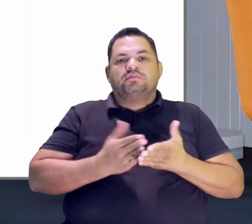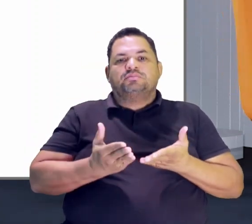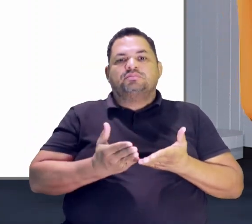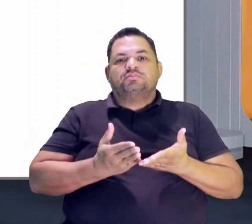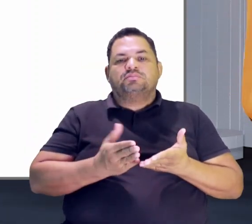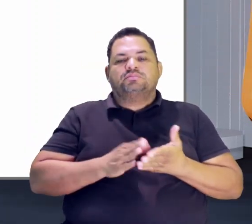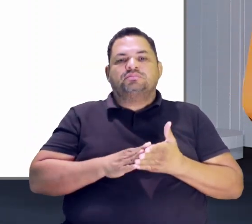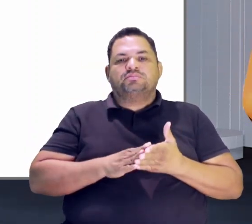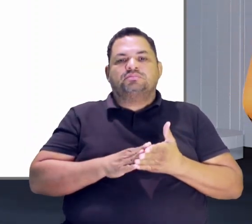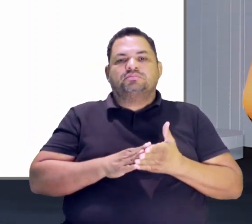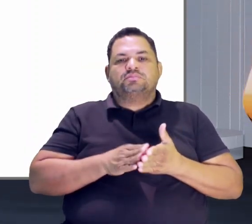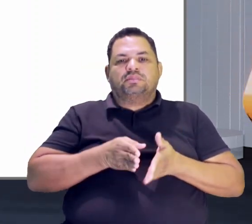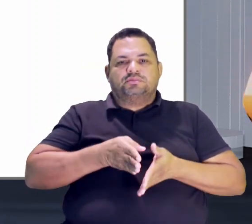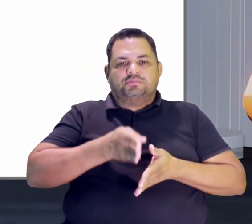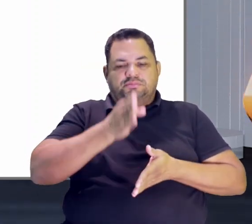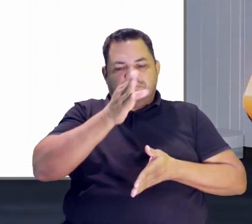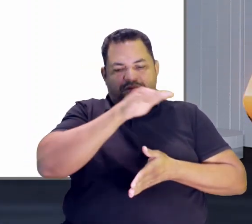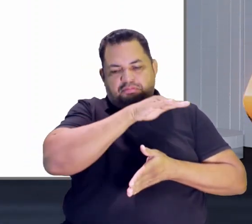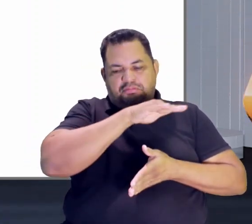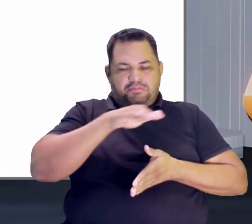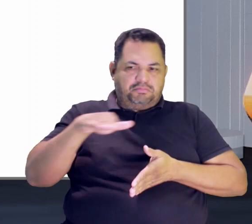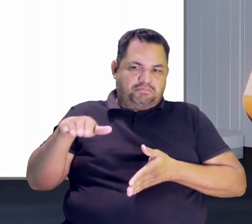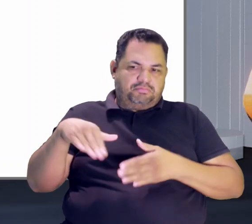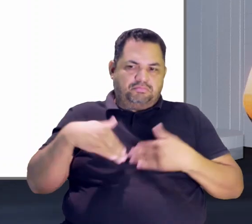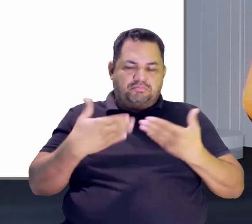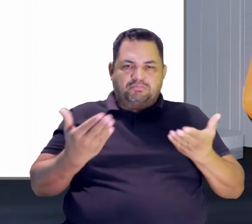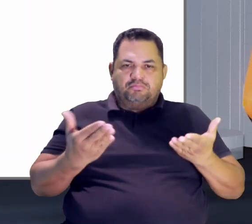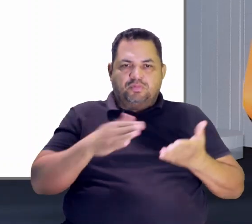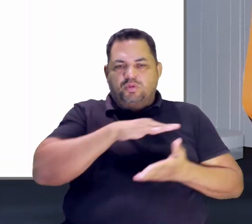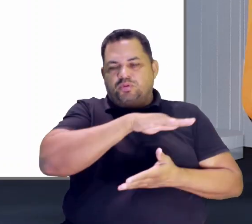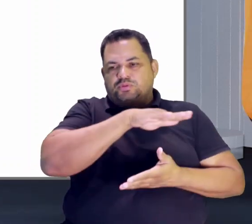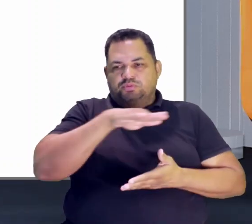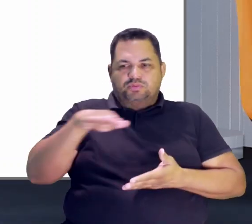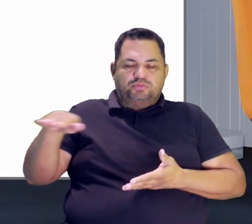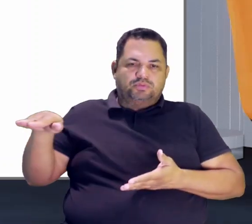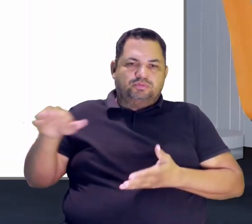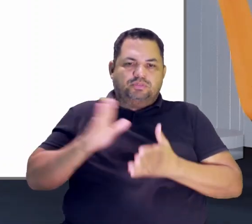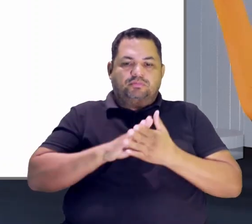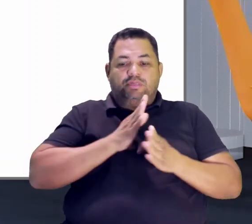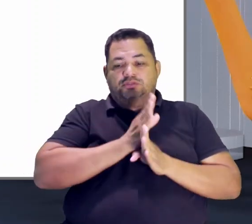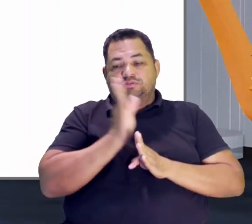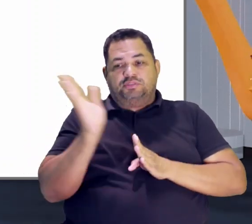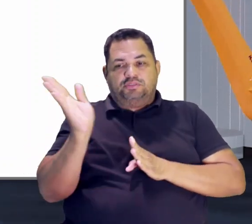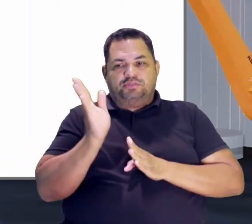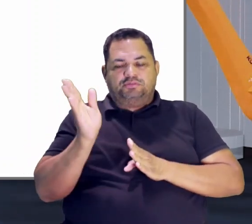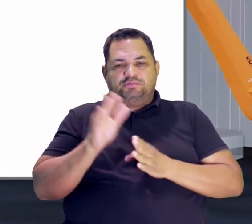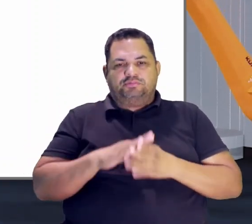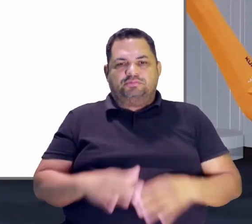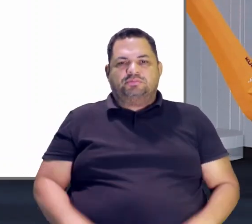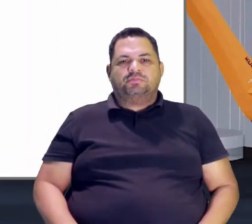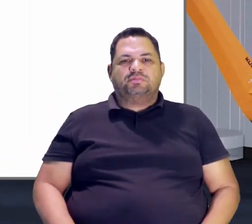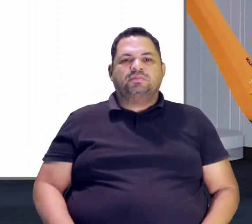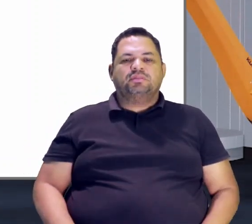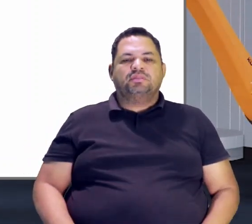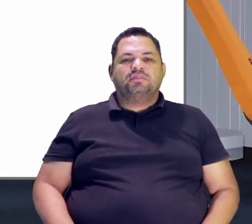início do A até o final do C, correto? Continua horizontal para a direita, o vetor resultante. Os